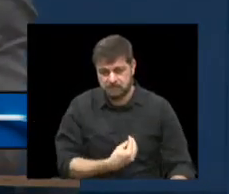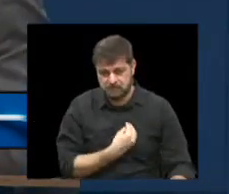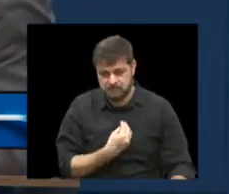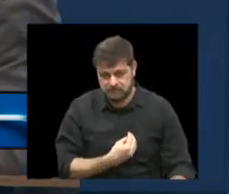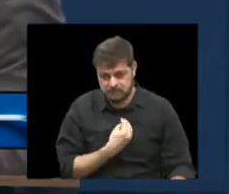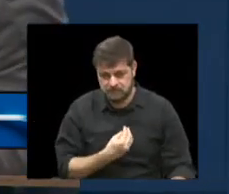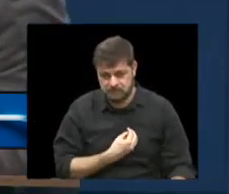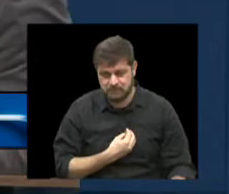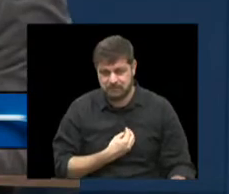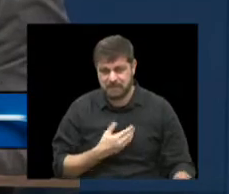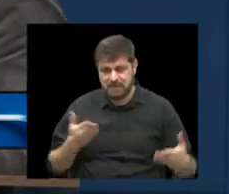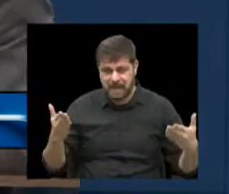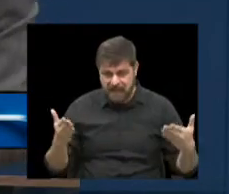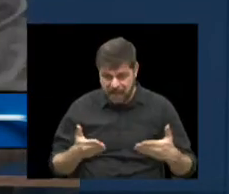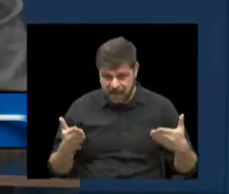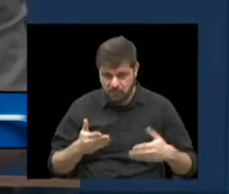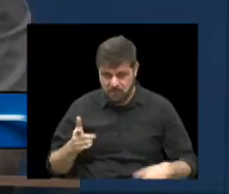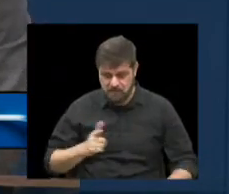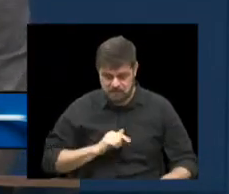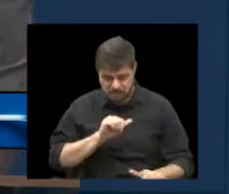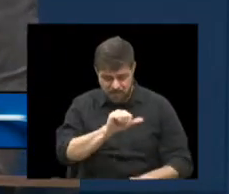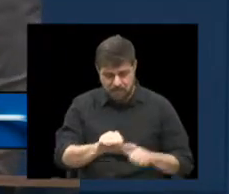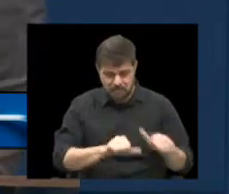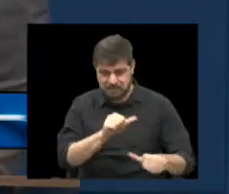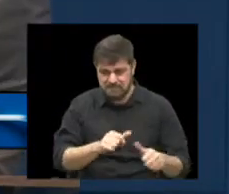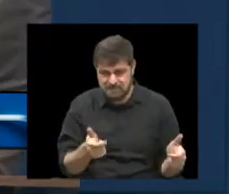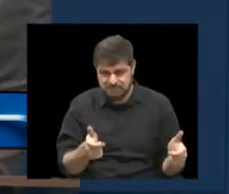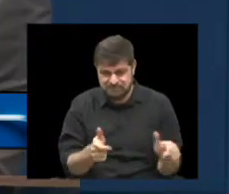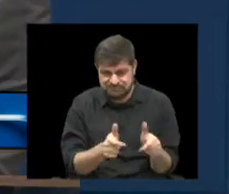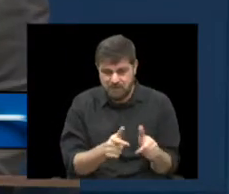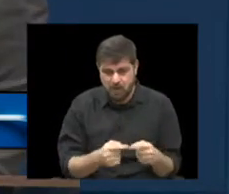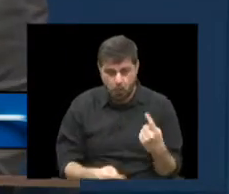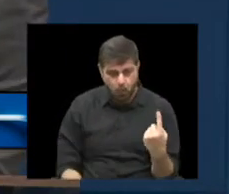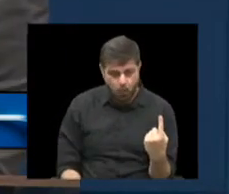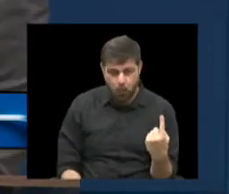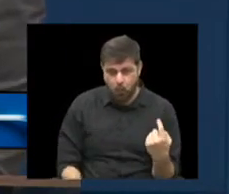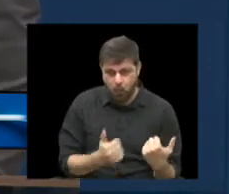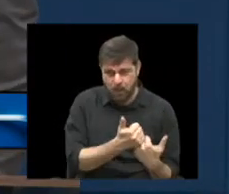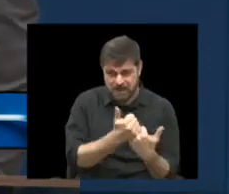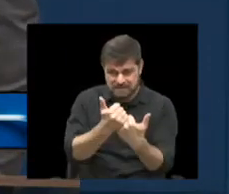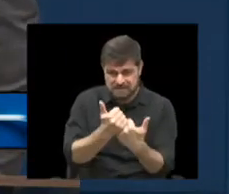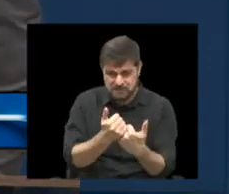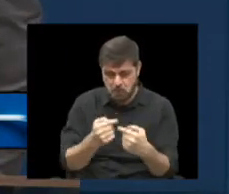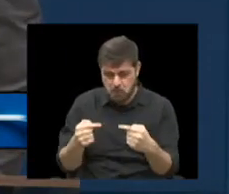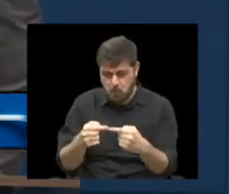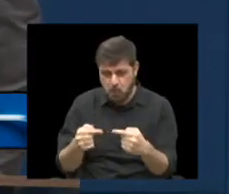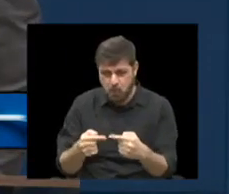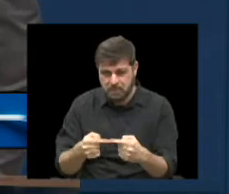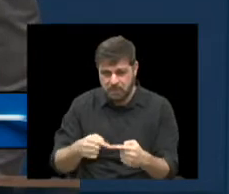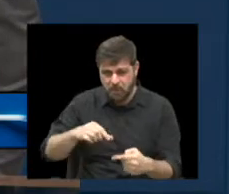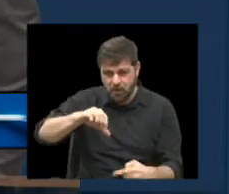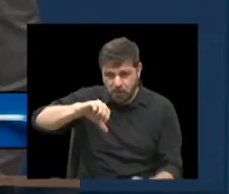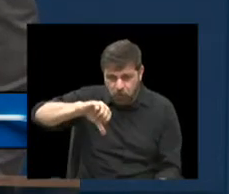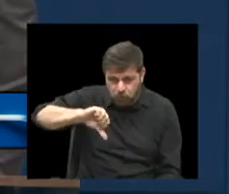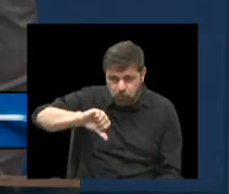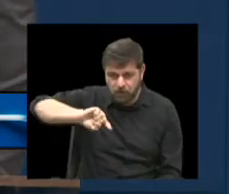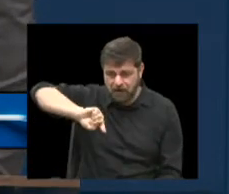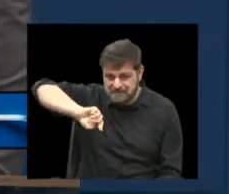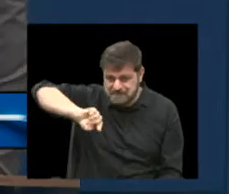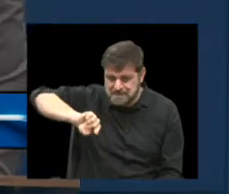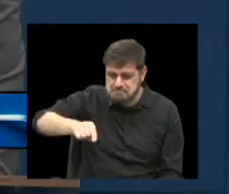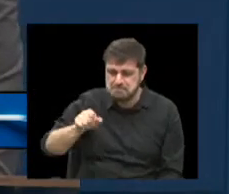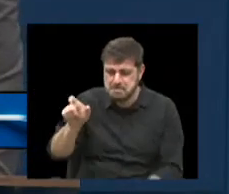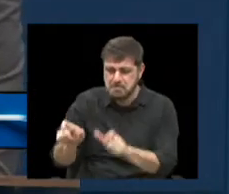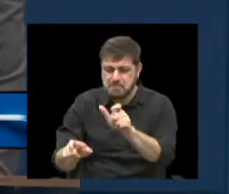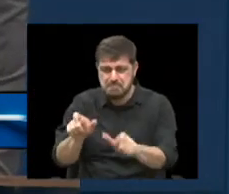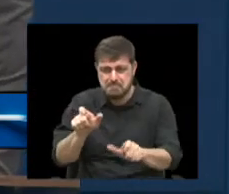E com a nova conjuntura da casa, nós vamos ter um assessor para cada 9 mil habitantes.